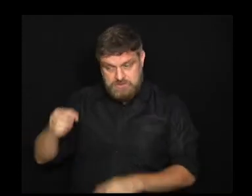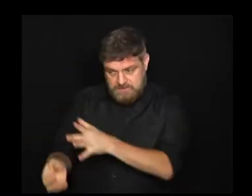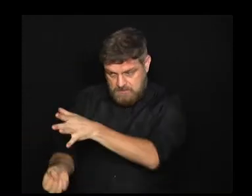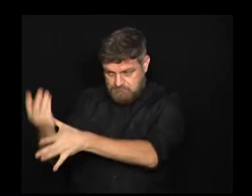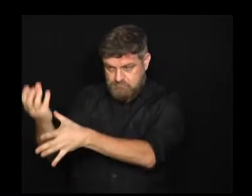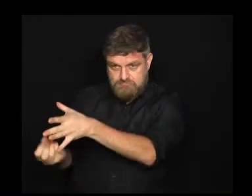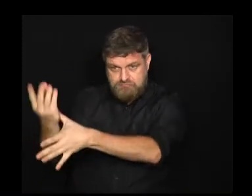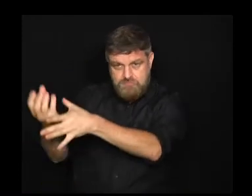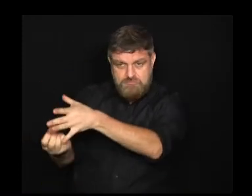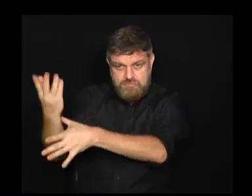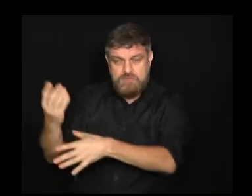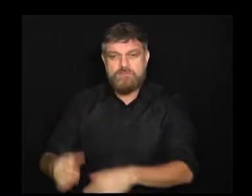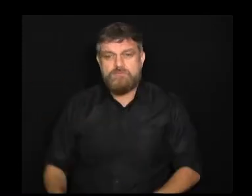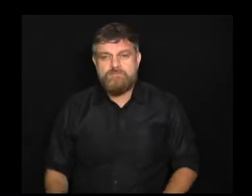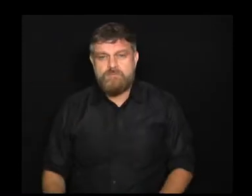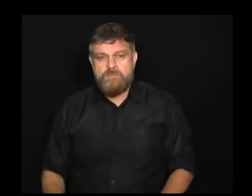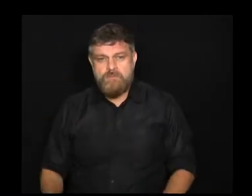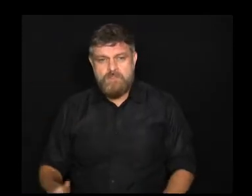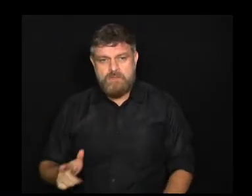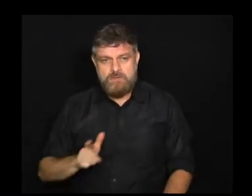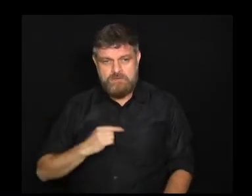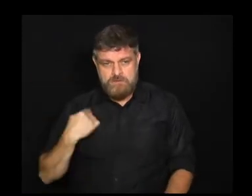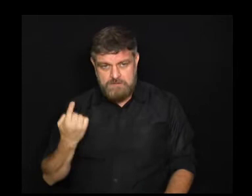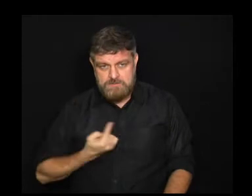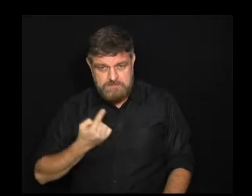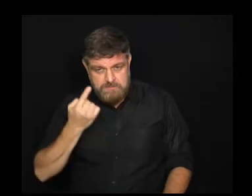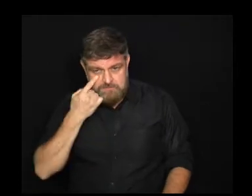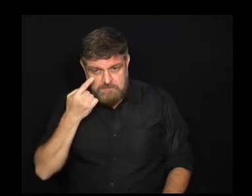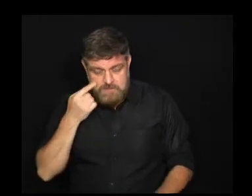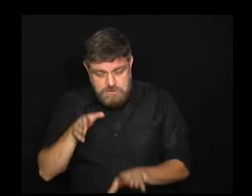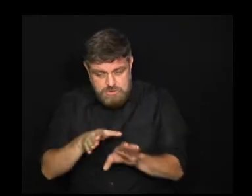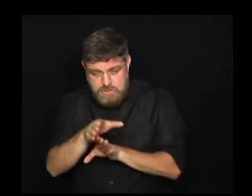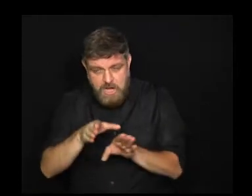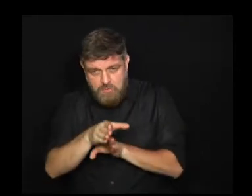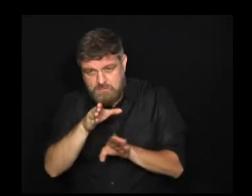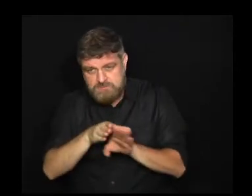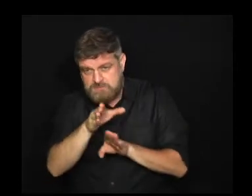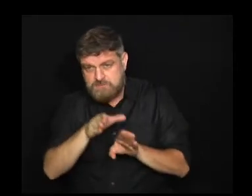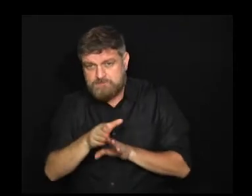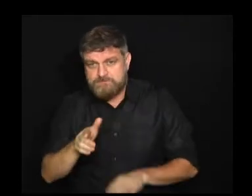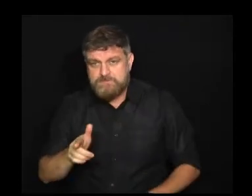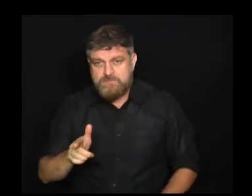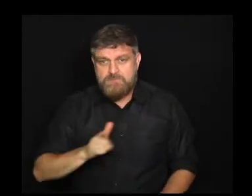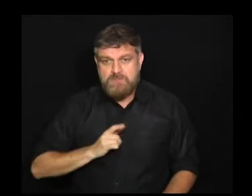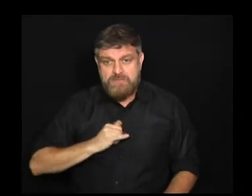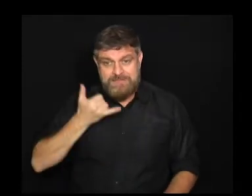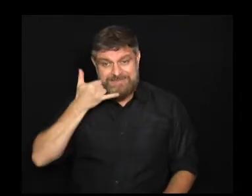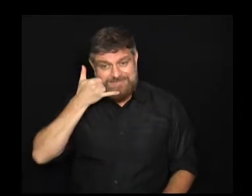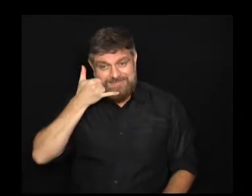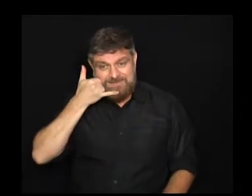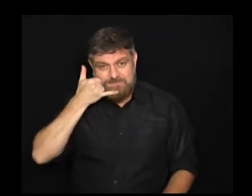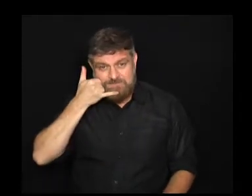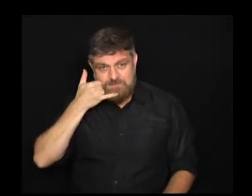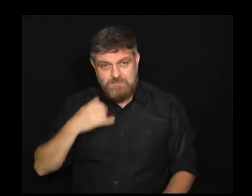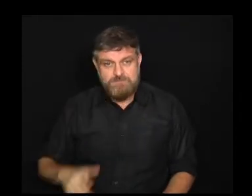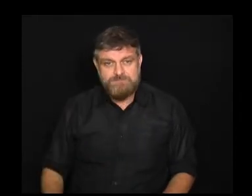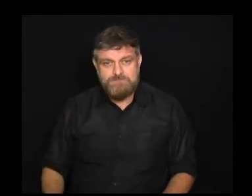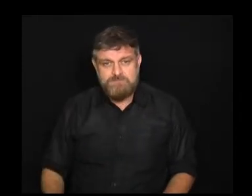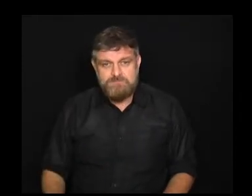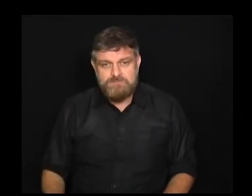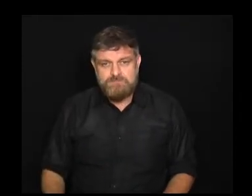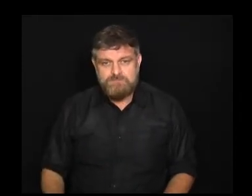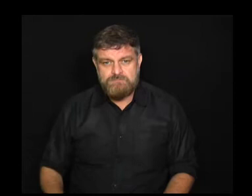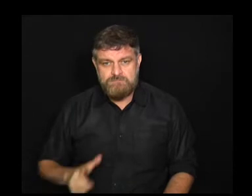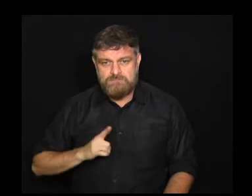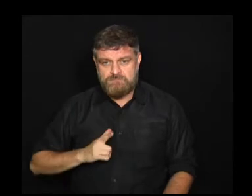né? O fluxo que a gente tem recomendado é via telefônica, tá? Aqui não está o telefone, mas é o